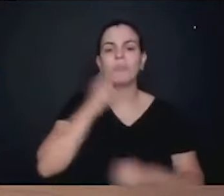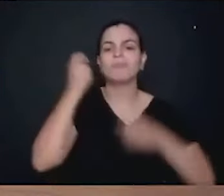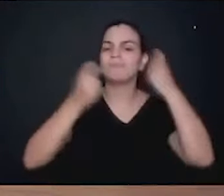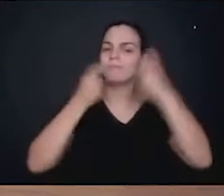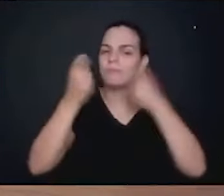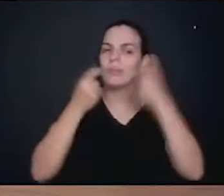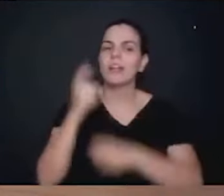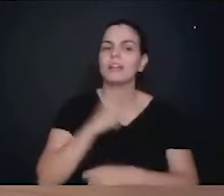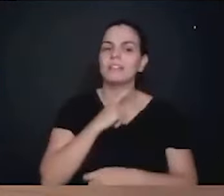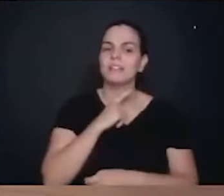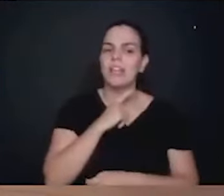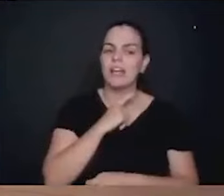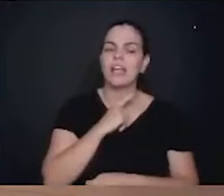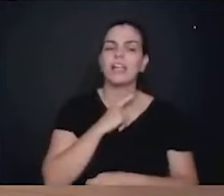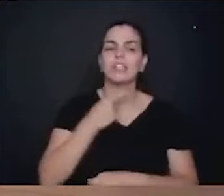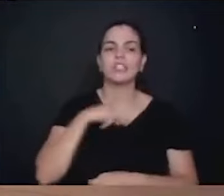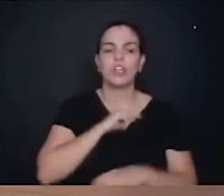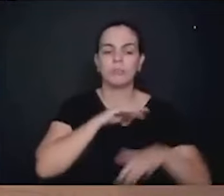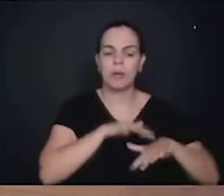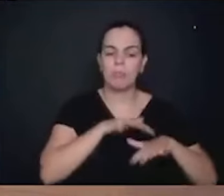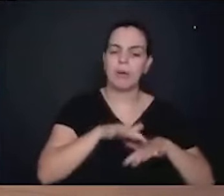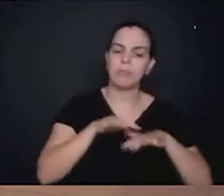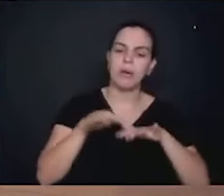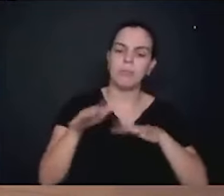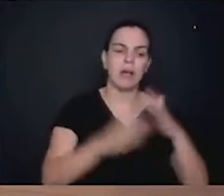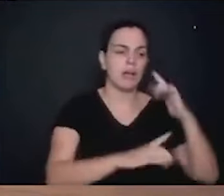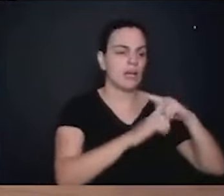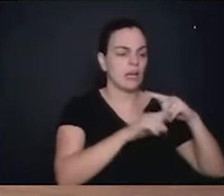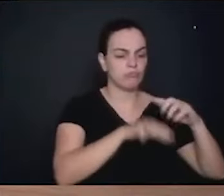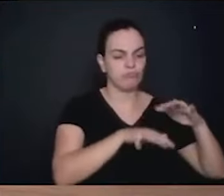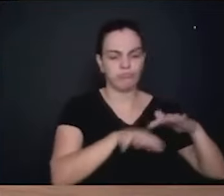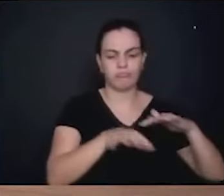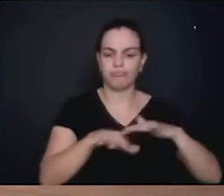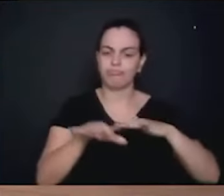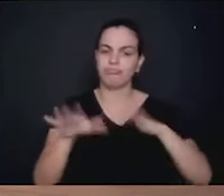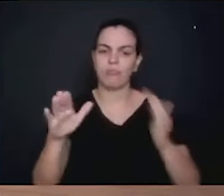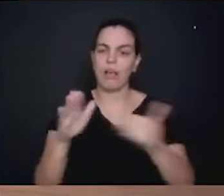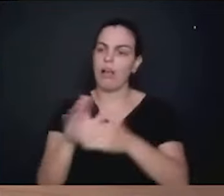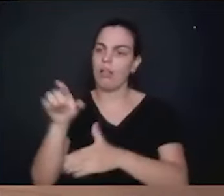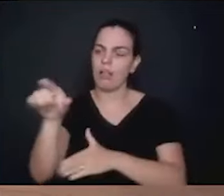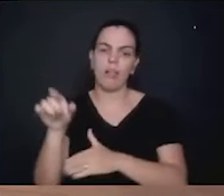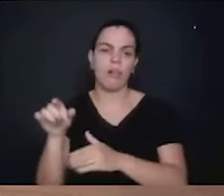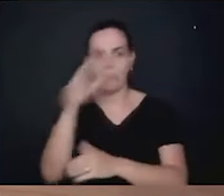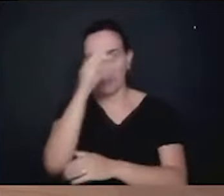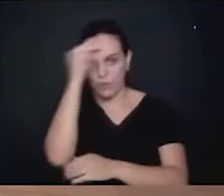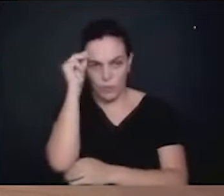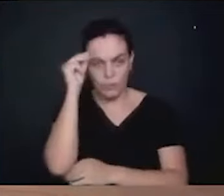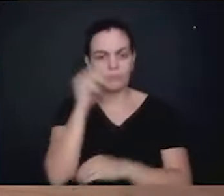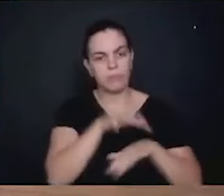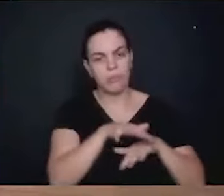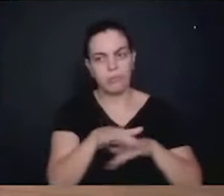da Catedral até o Palácio do Iguaçu, foram discutidos todos esses temas, e acho que é importante fazer